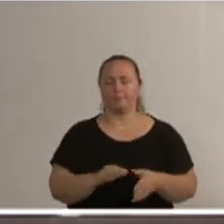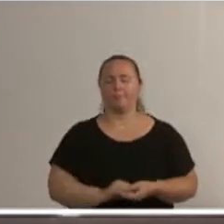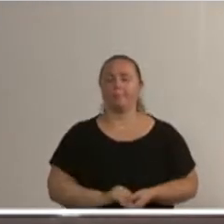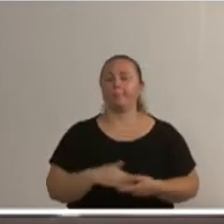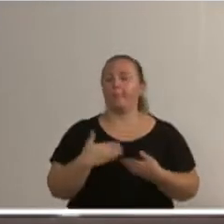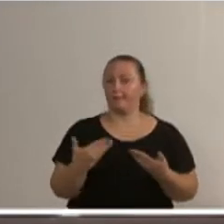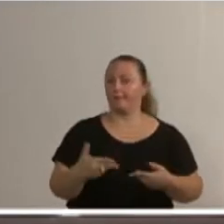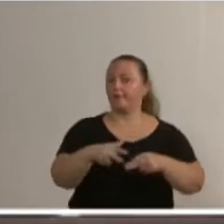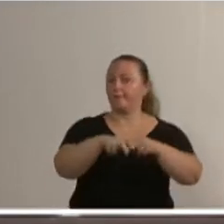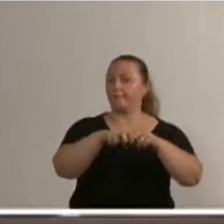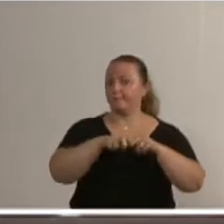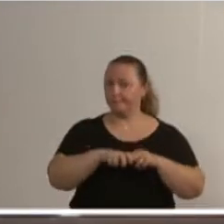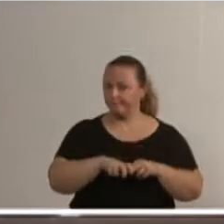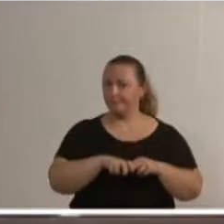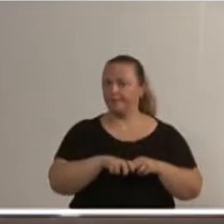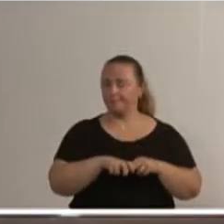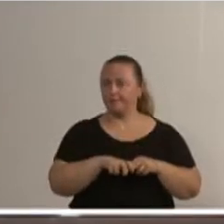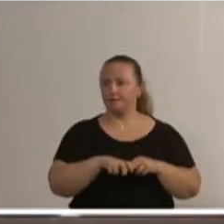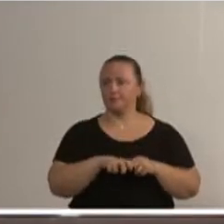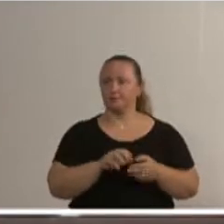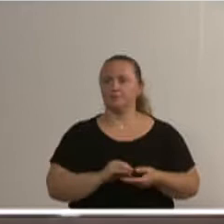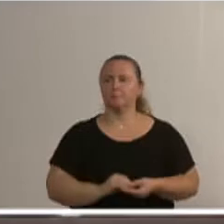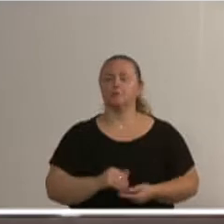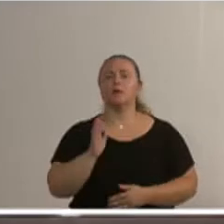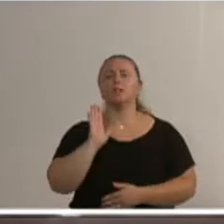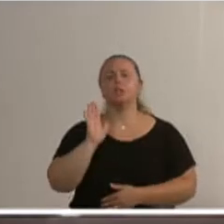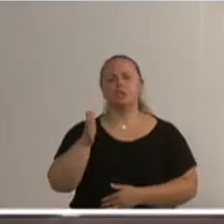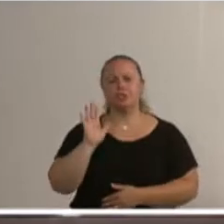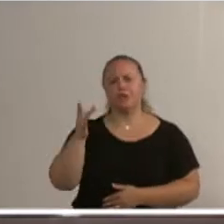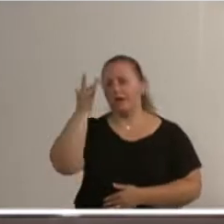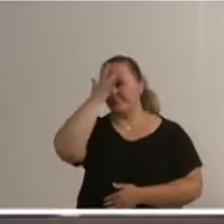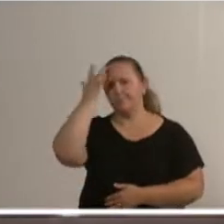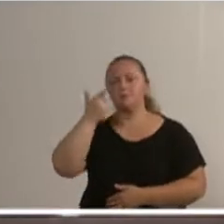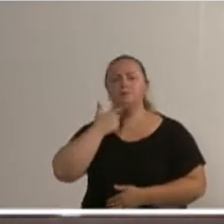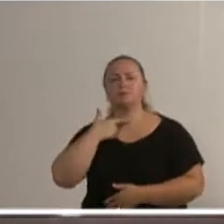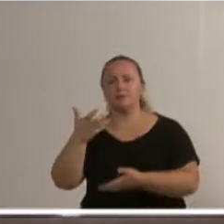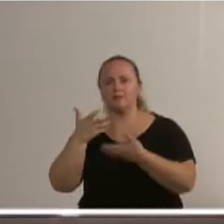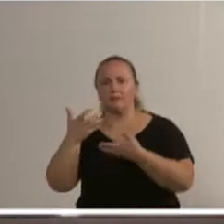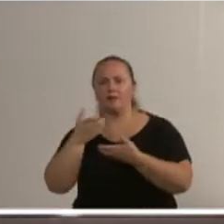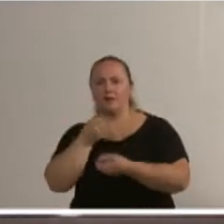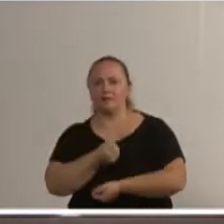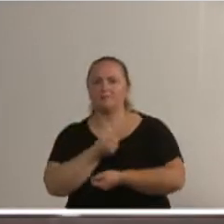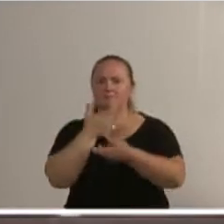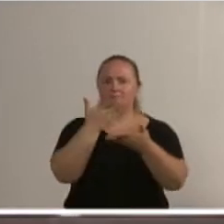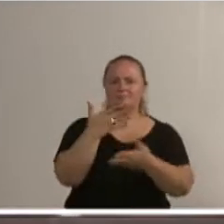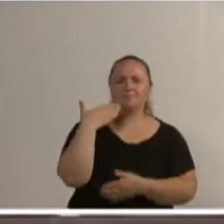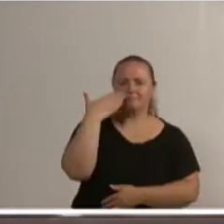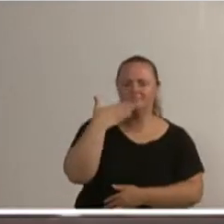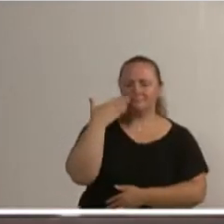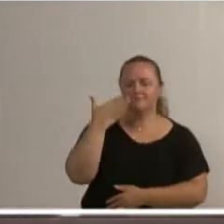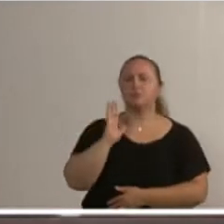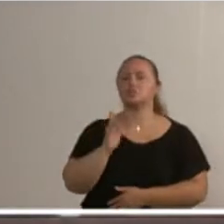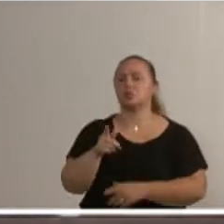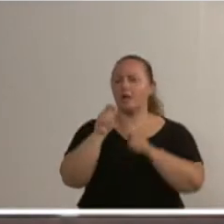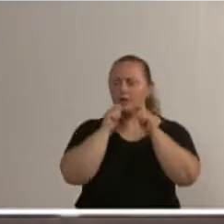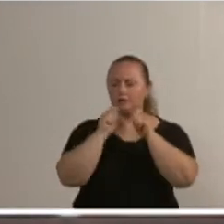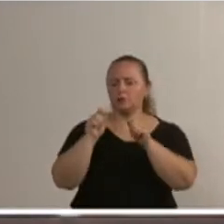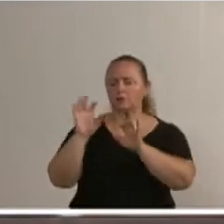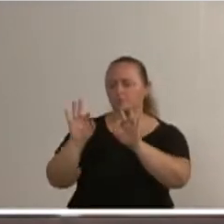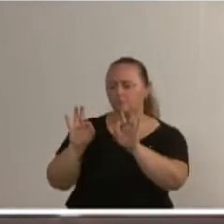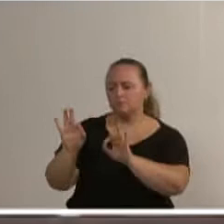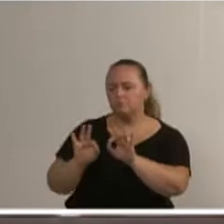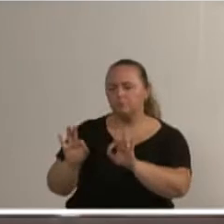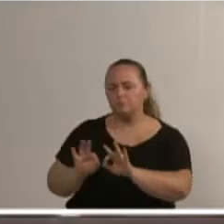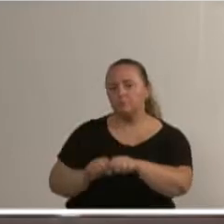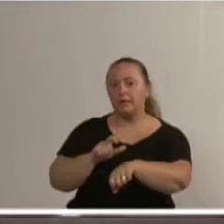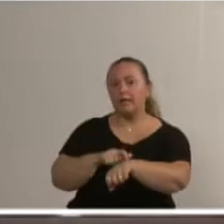tanto, nós já deixamos as inscrições para cada um. A nossa assessoria já está dividindo o tempo que cada um vai